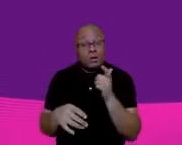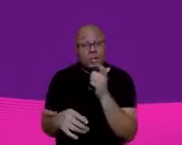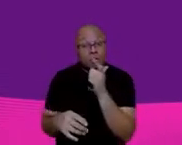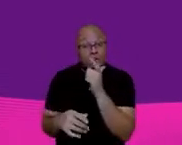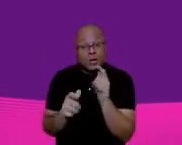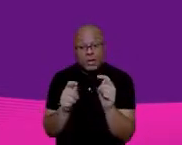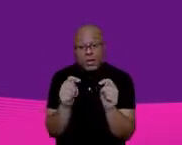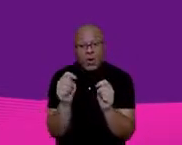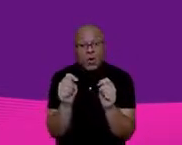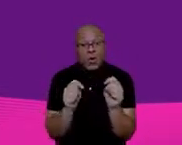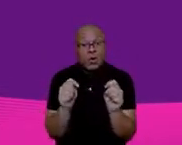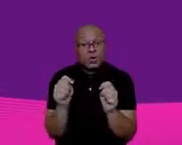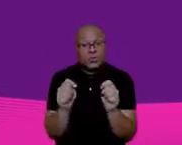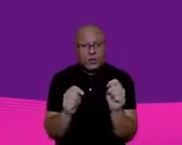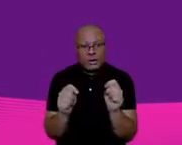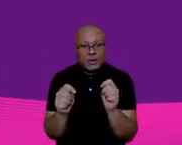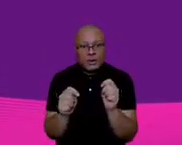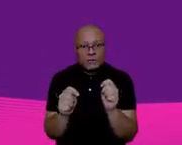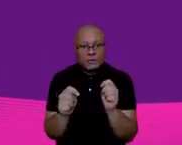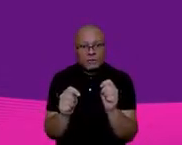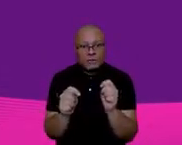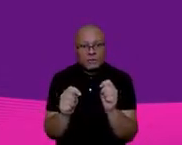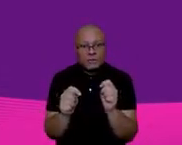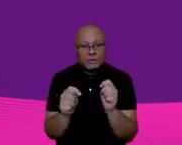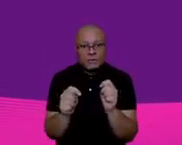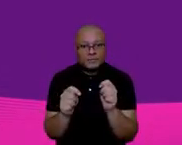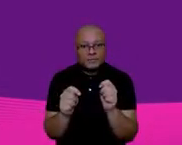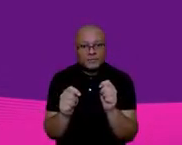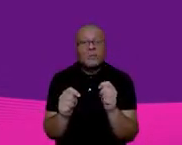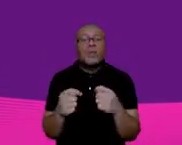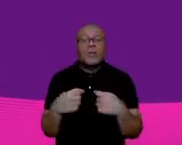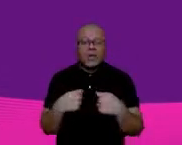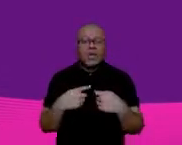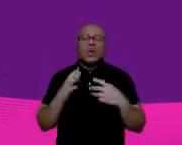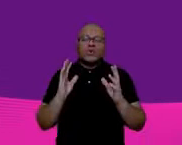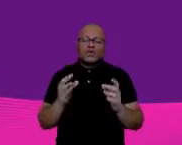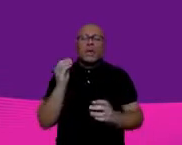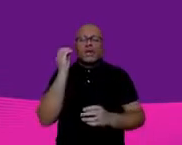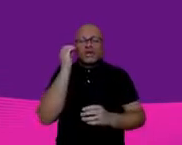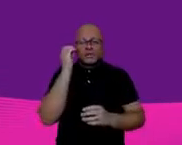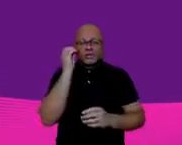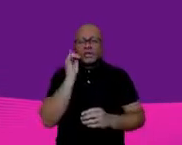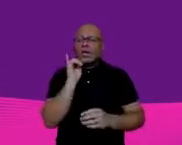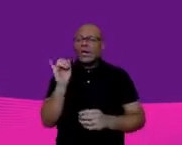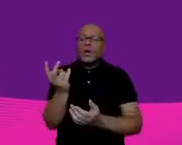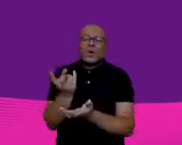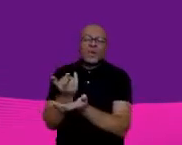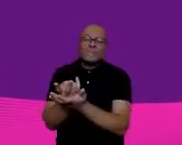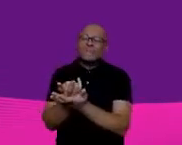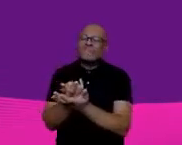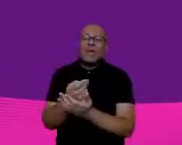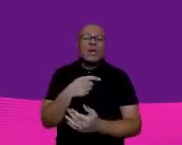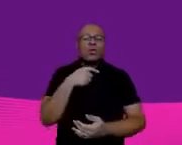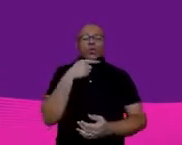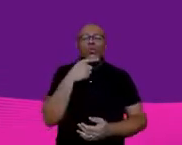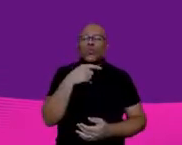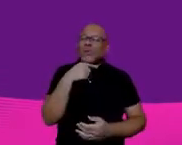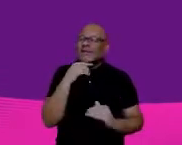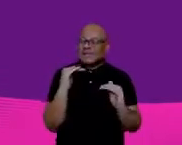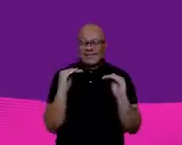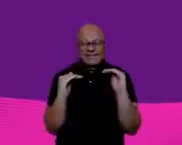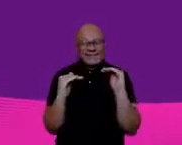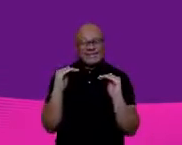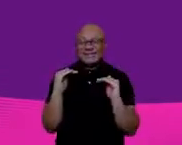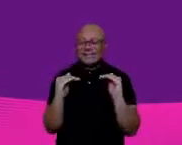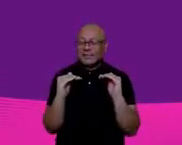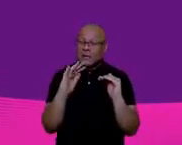tudo. E eu já tinha informado a paciente que eu não conseguiria equalizar, mas